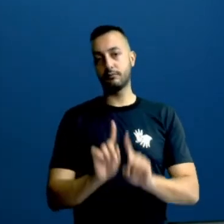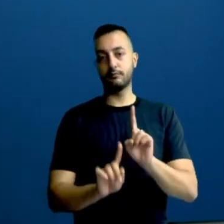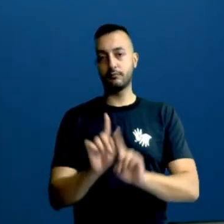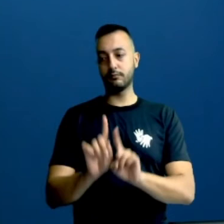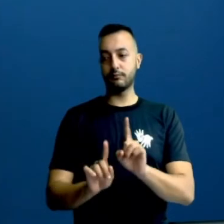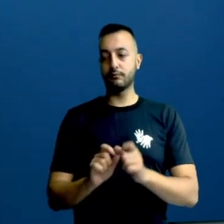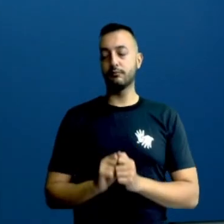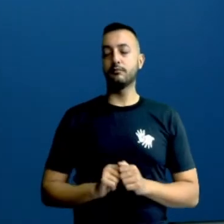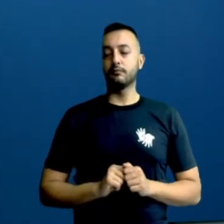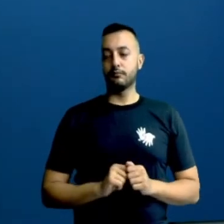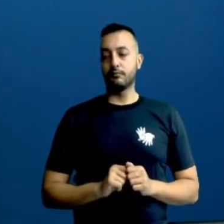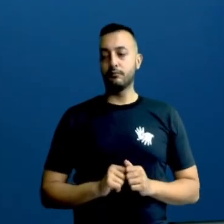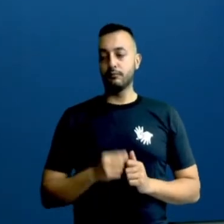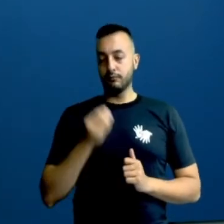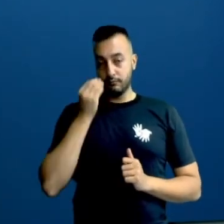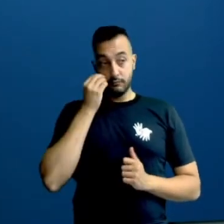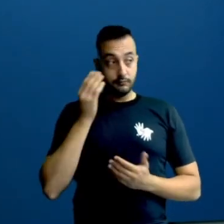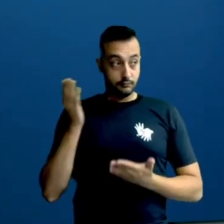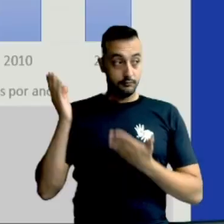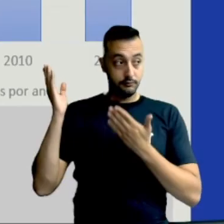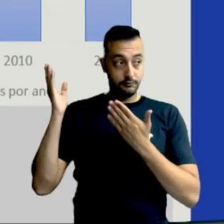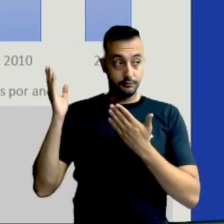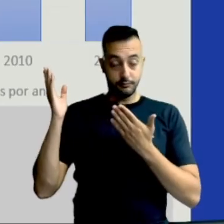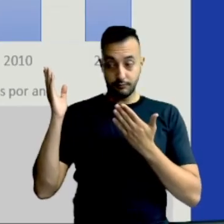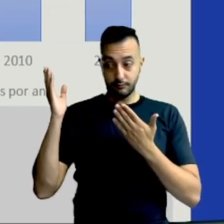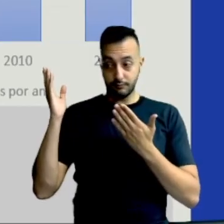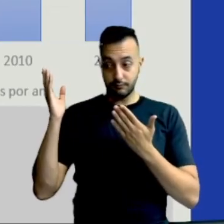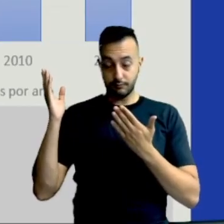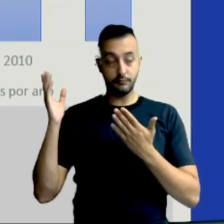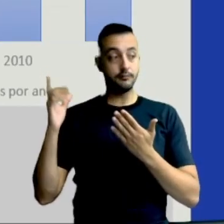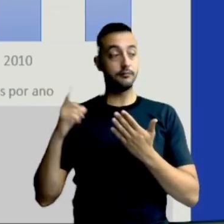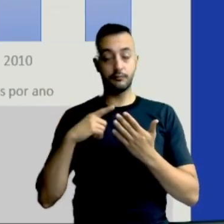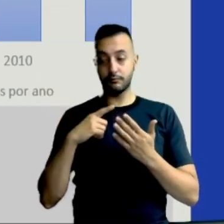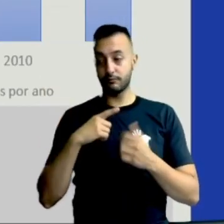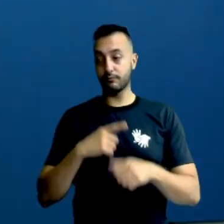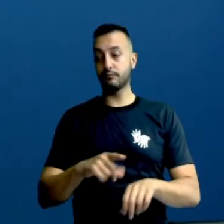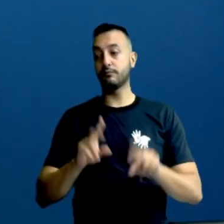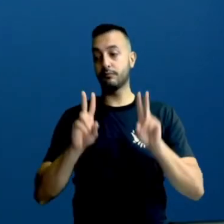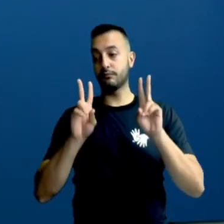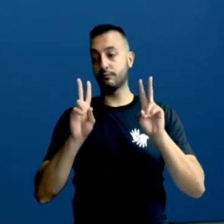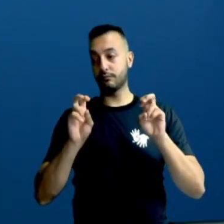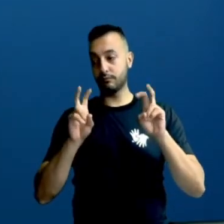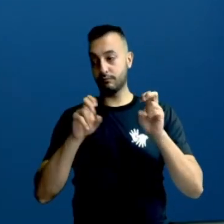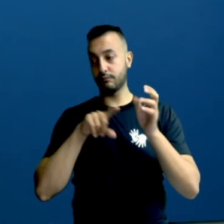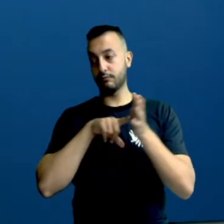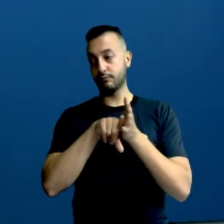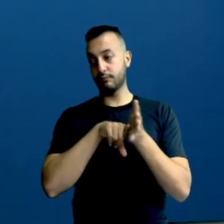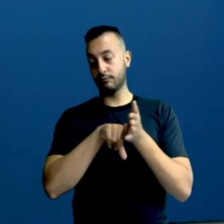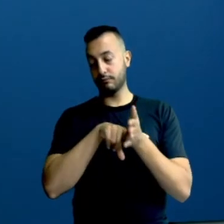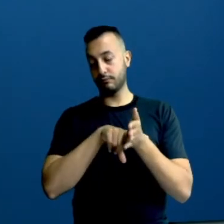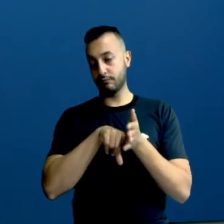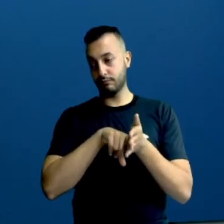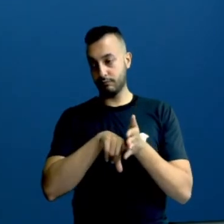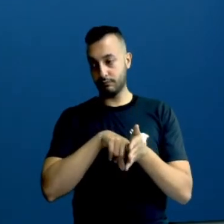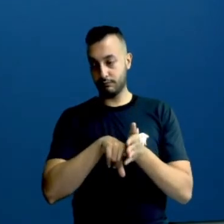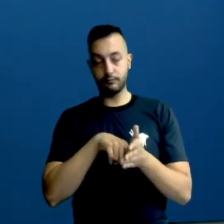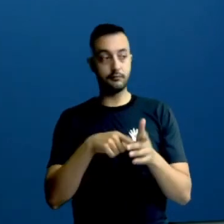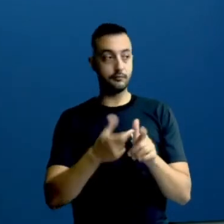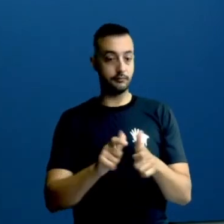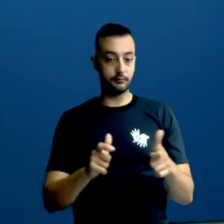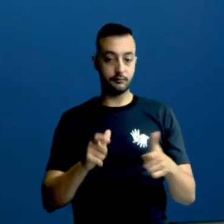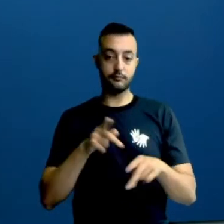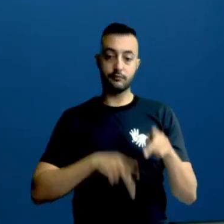certo? Olha bem aqui na tela. Aqui está o tema da pesquisa, certo?